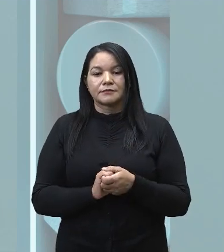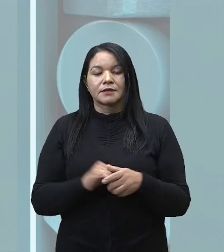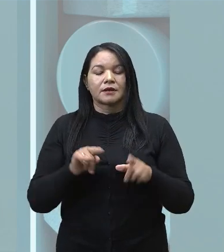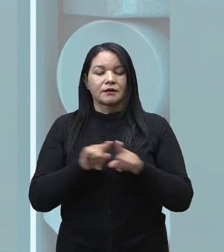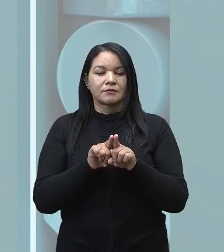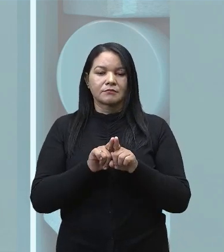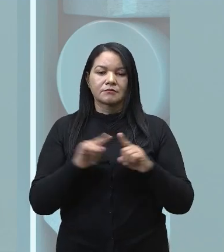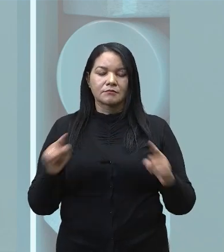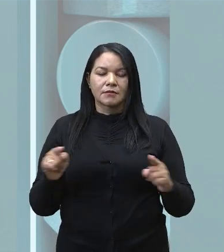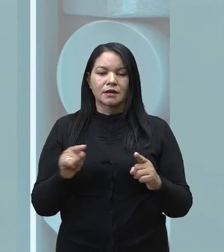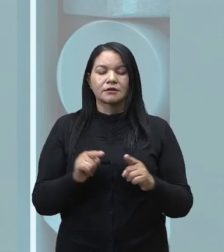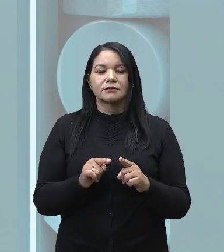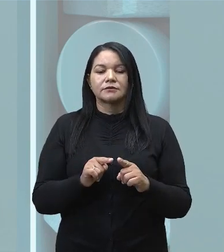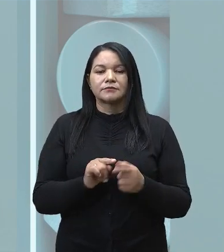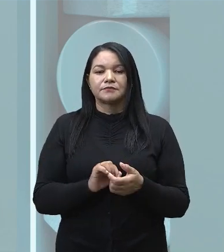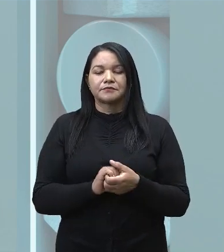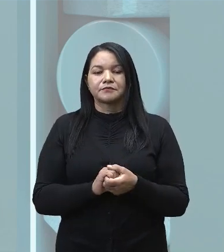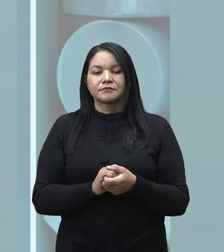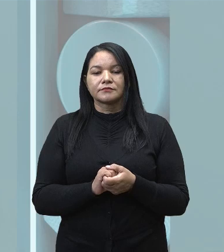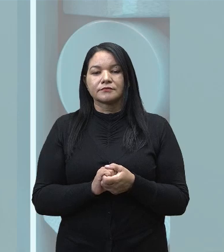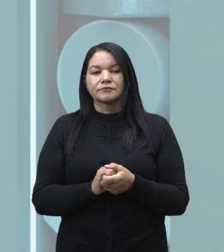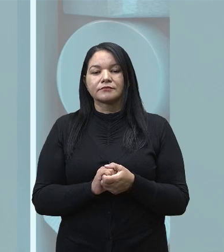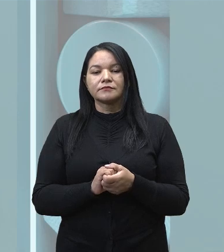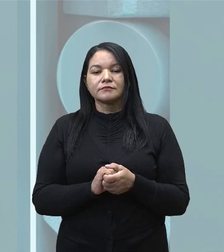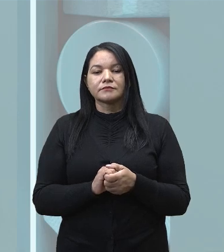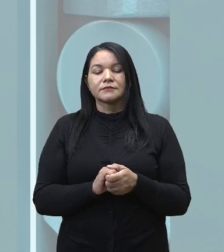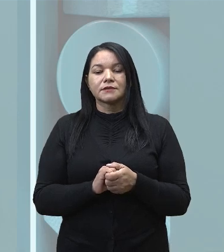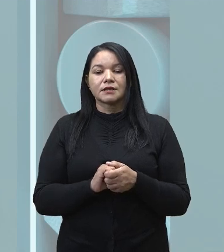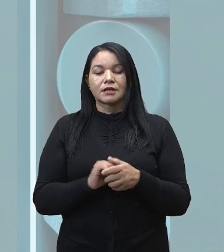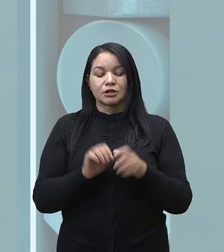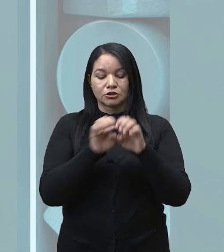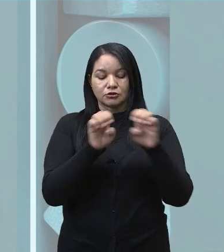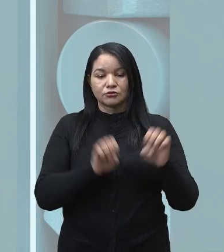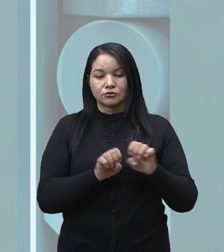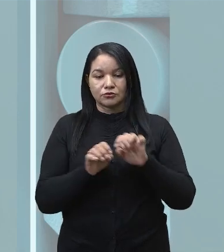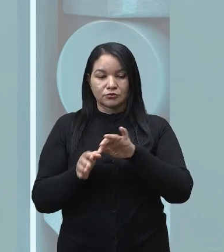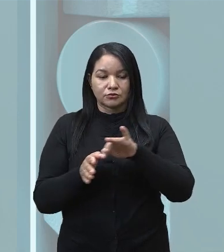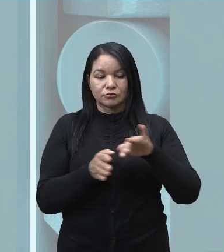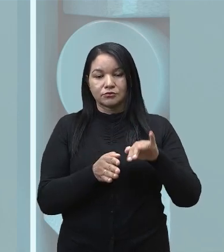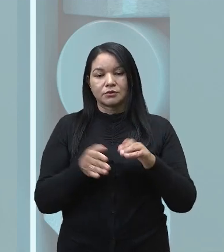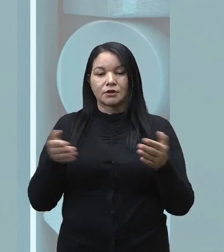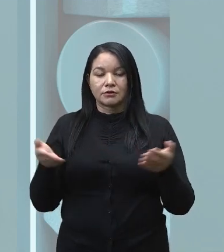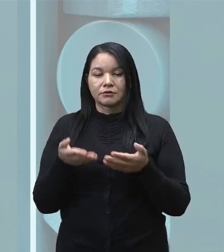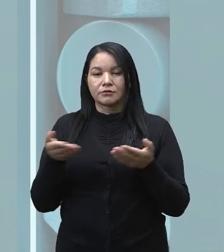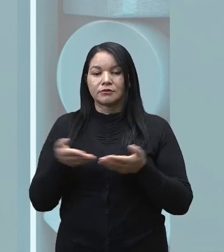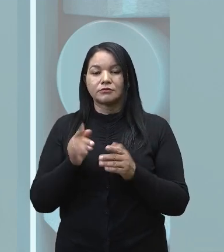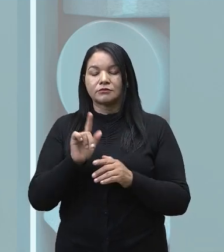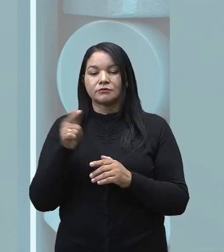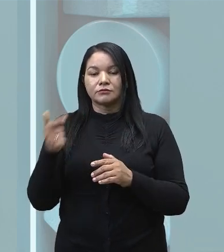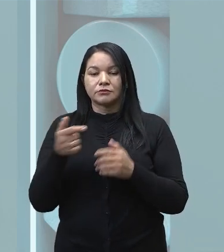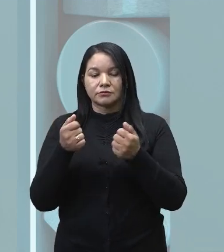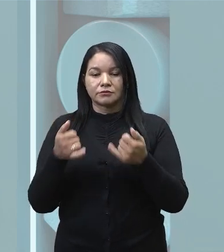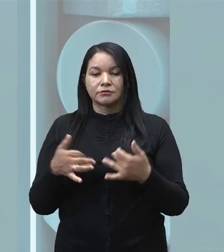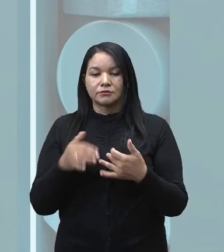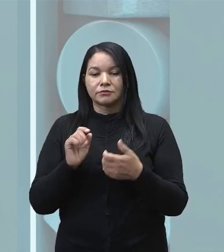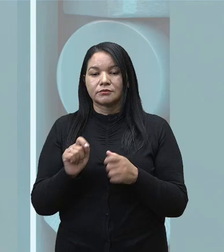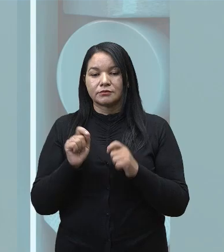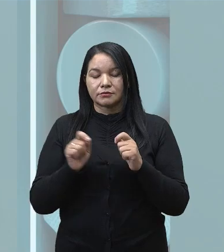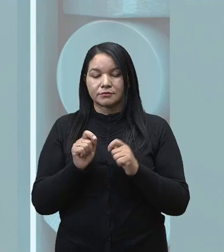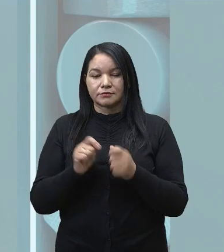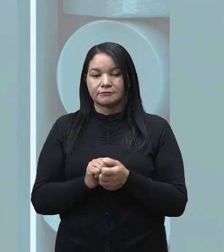do campo das estruturas, nós vamos aos tipos de descrição, tá? Então, esses tipos